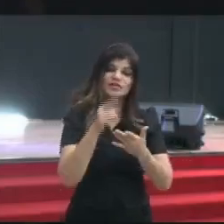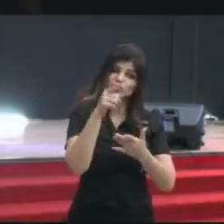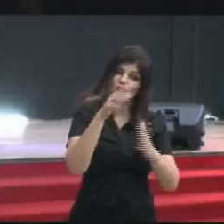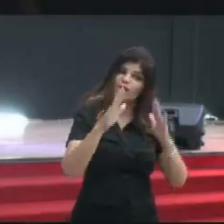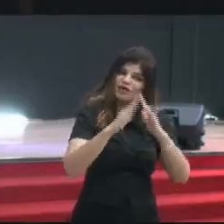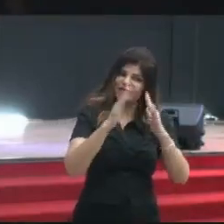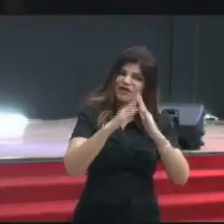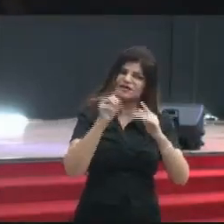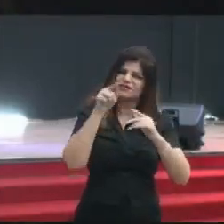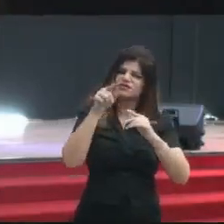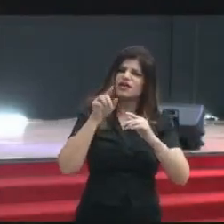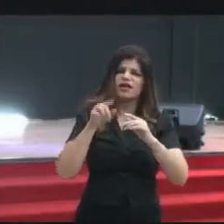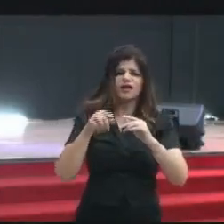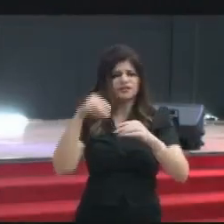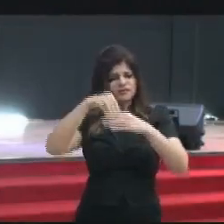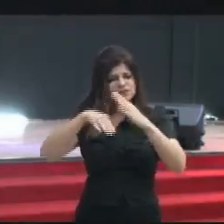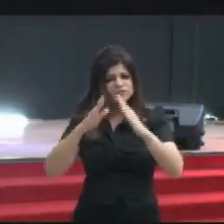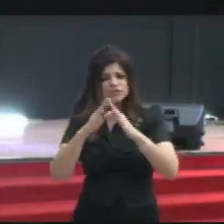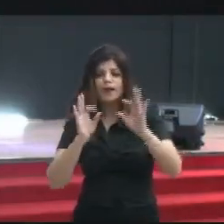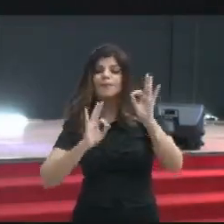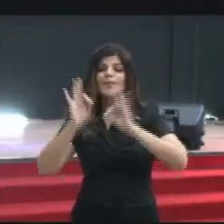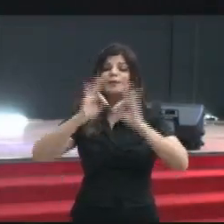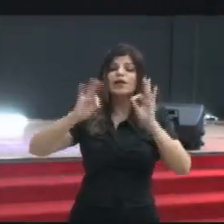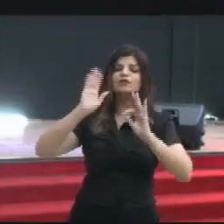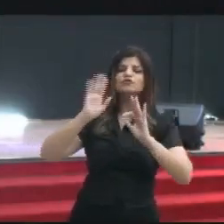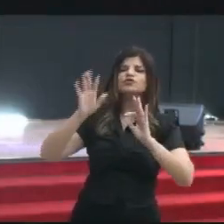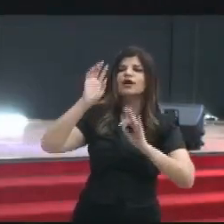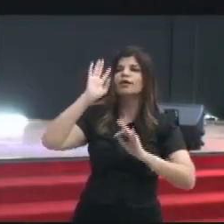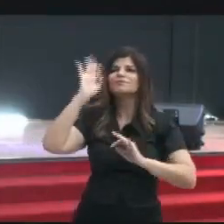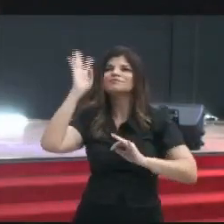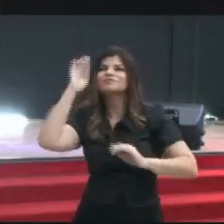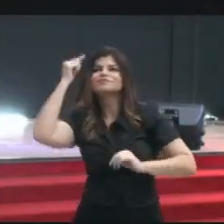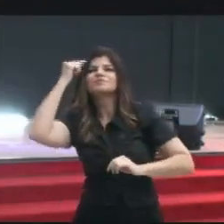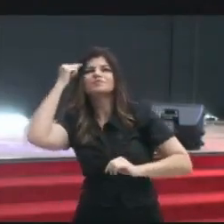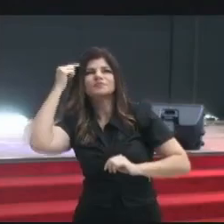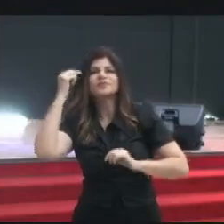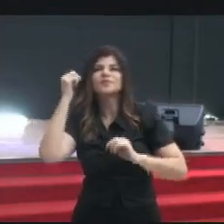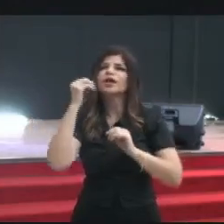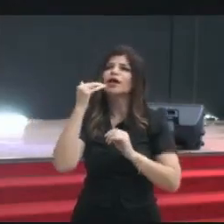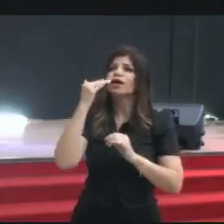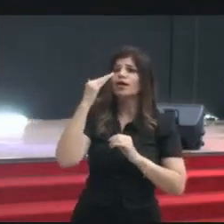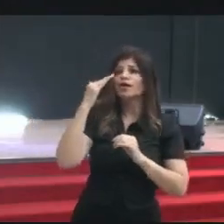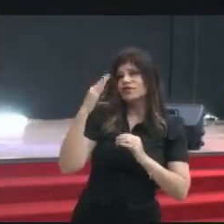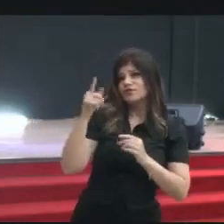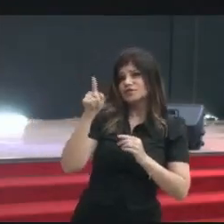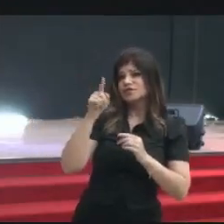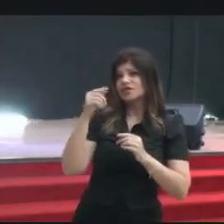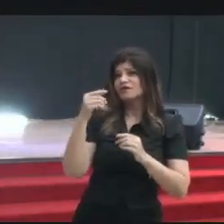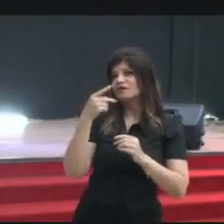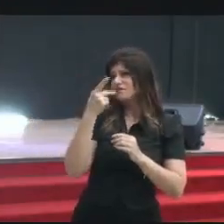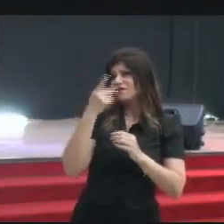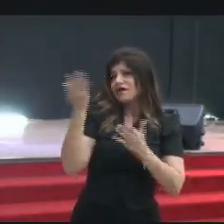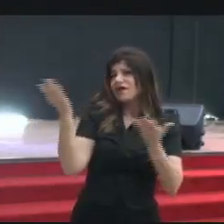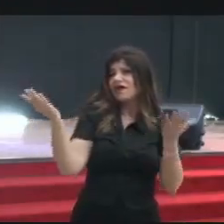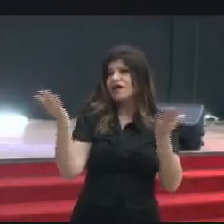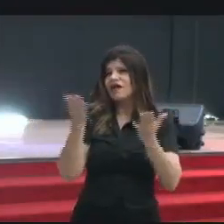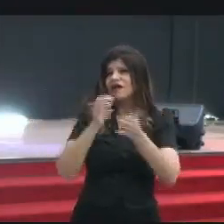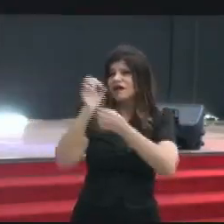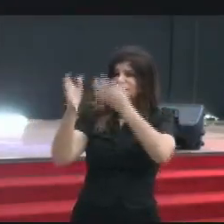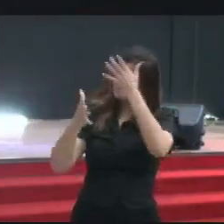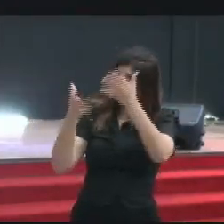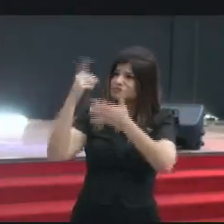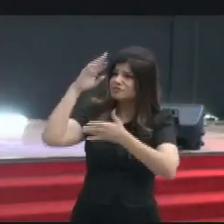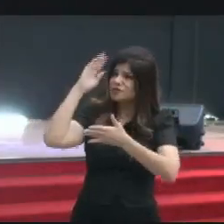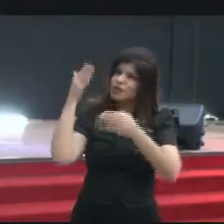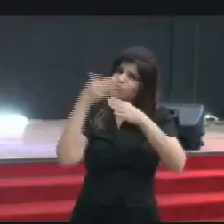sua casa. Quando você se prepara espiritualmente, você ora e diz: Senhor, fala comigo hoje à noite. Senhor, eu vou estar